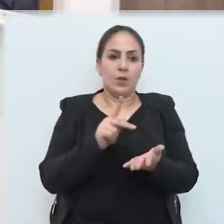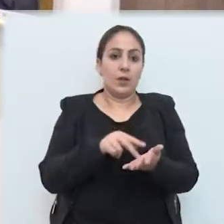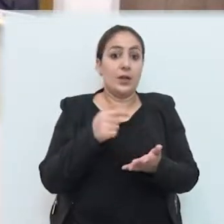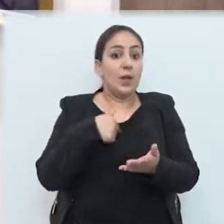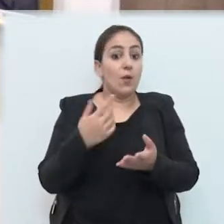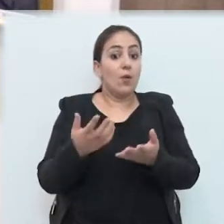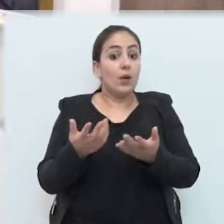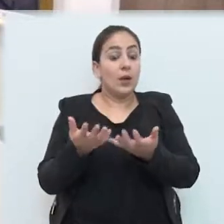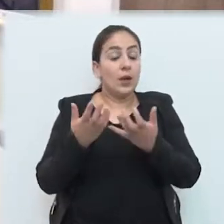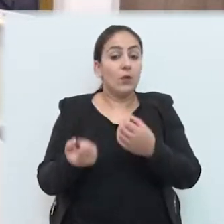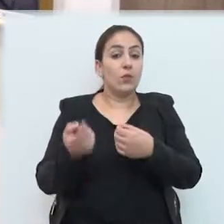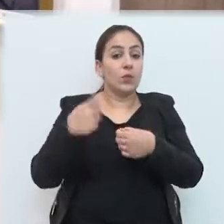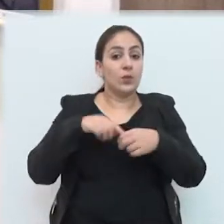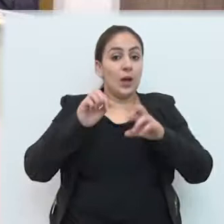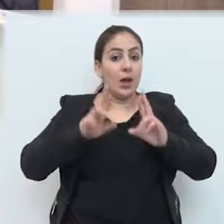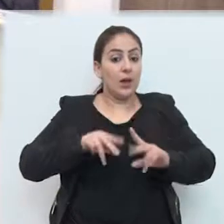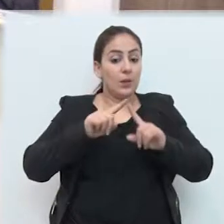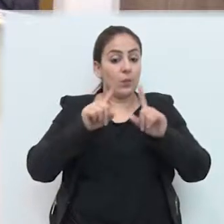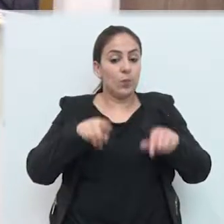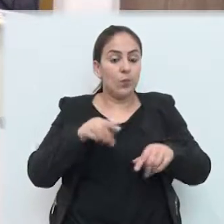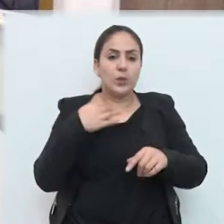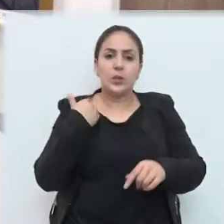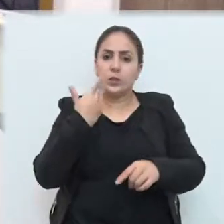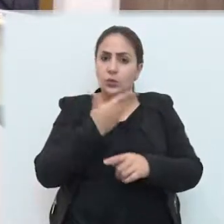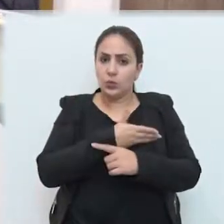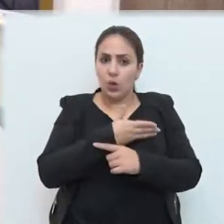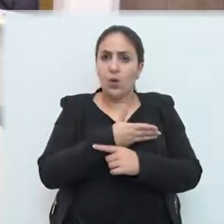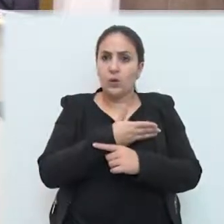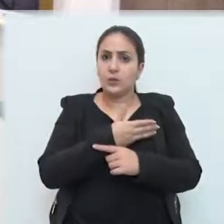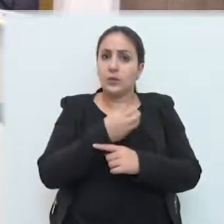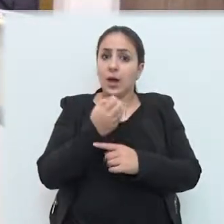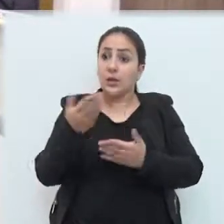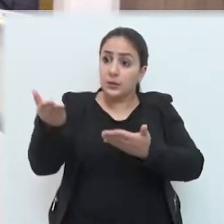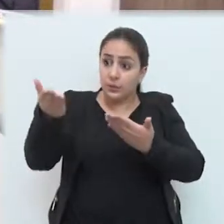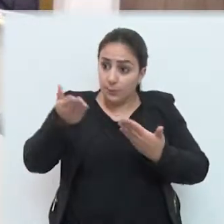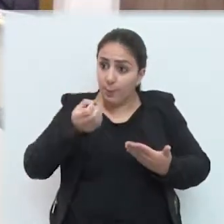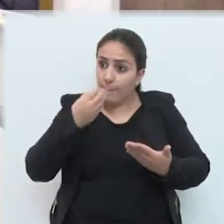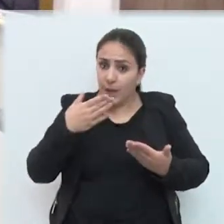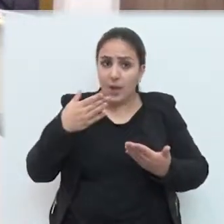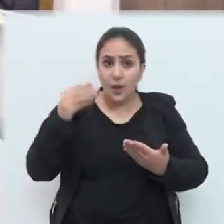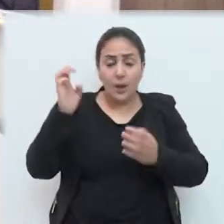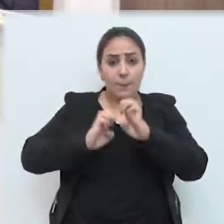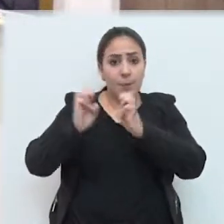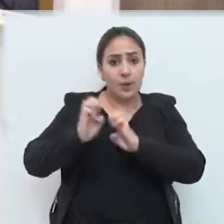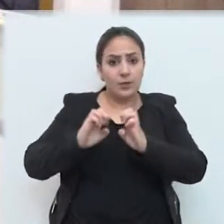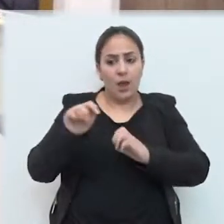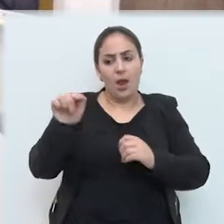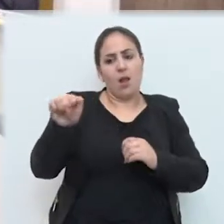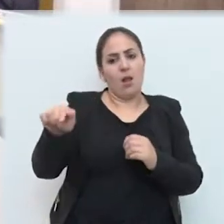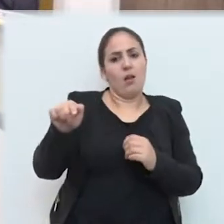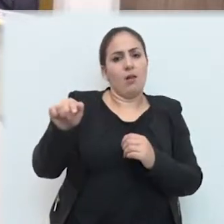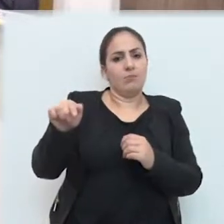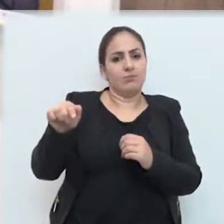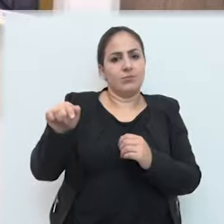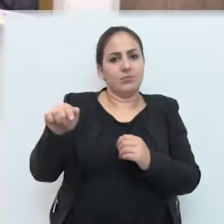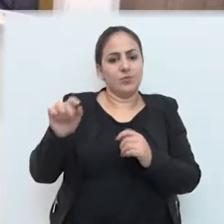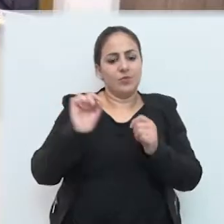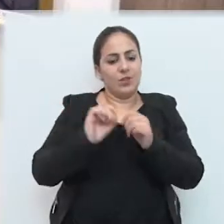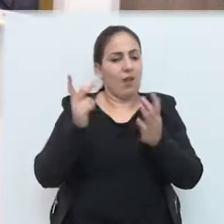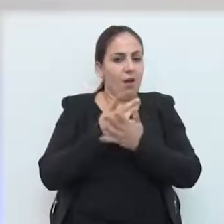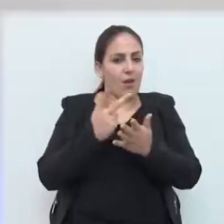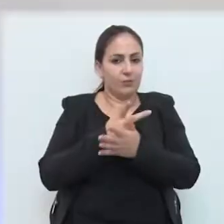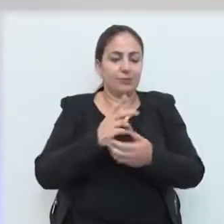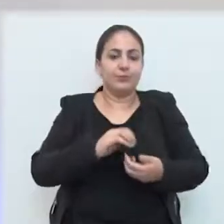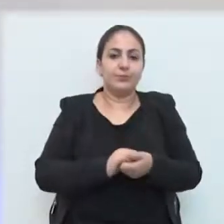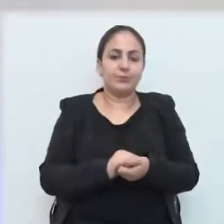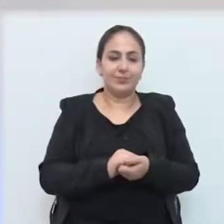devolução de uma área que é pública e que nós recebemos muito bem a empresa Manitowoc. Ela, como disse a juíza na ação, que usou de má fé, não o vereador